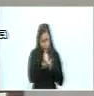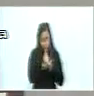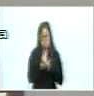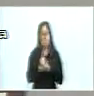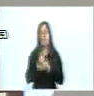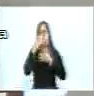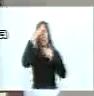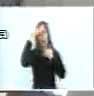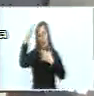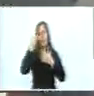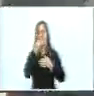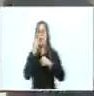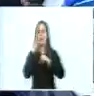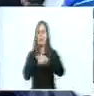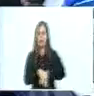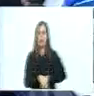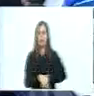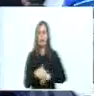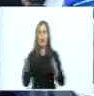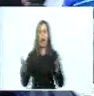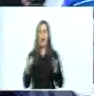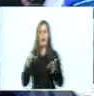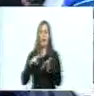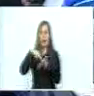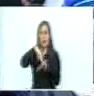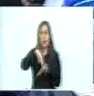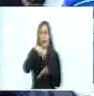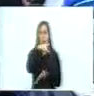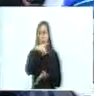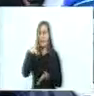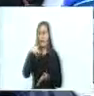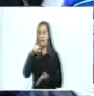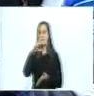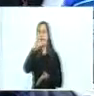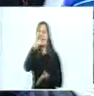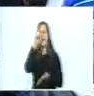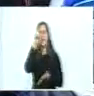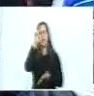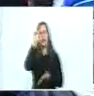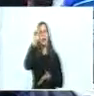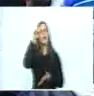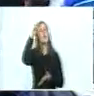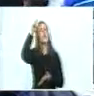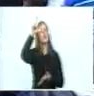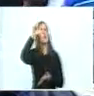noite. Com a palavra o vereador professor Edelmino.